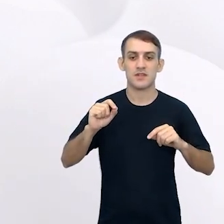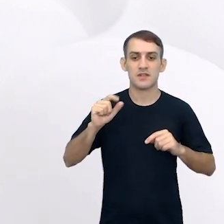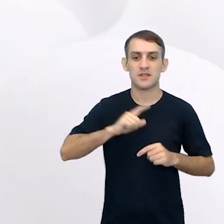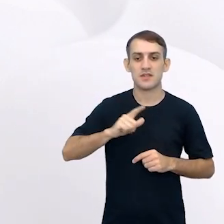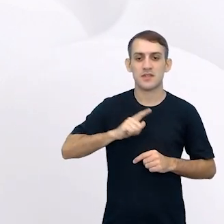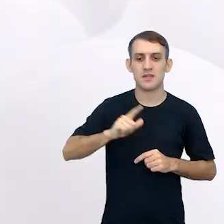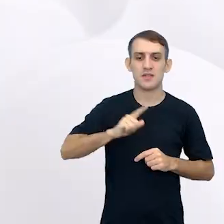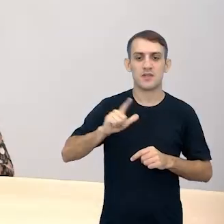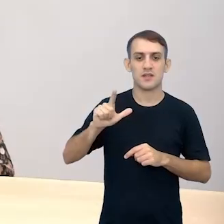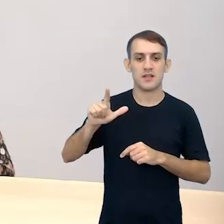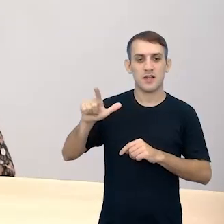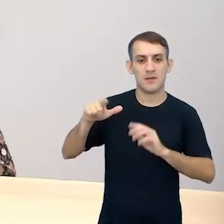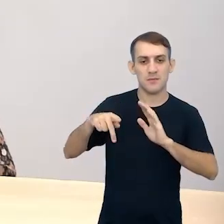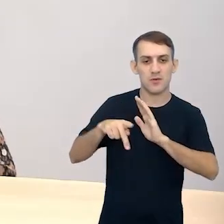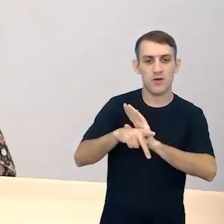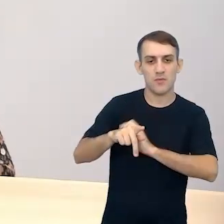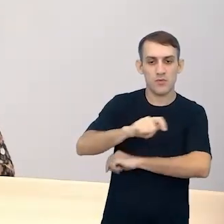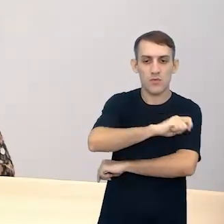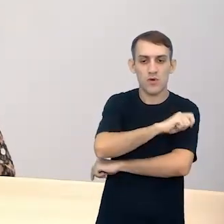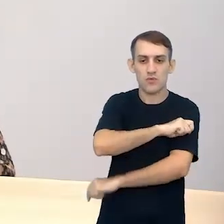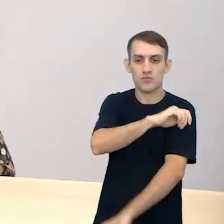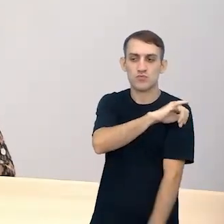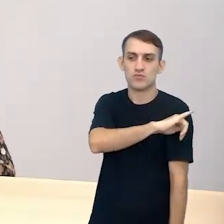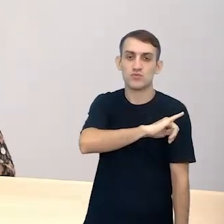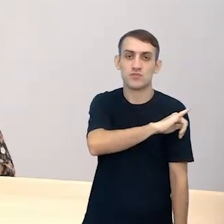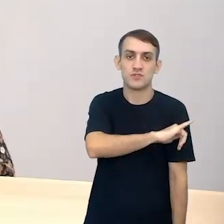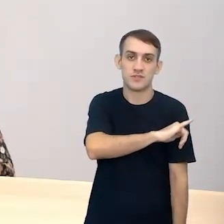da Etienne, jovem mulher estudante do Rio de Janeiro.